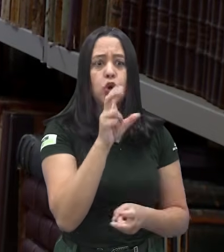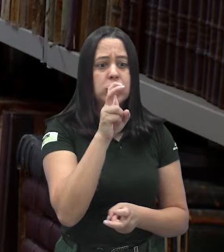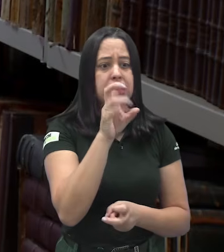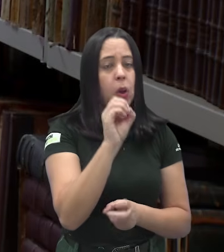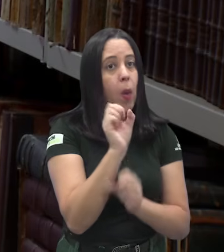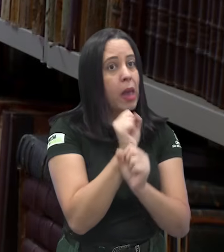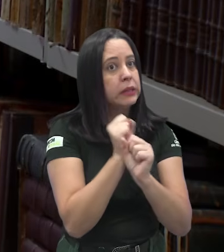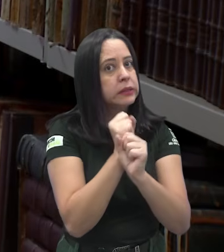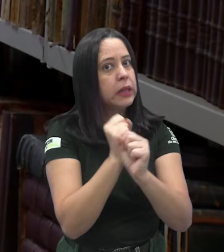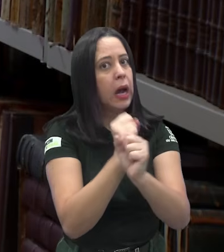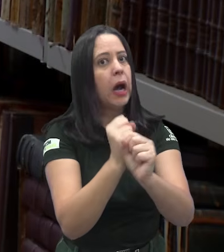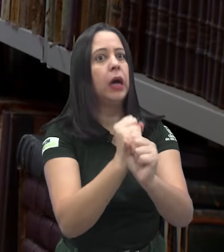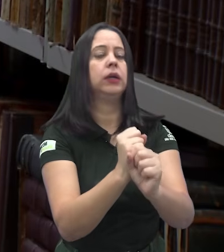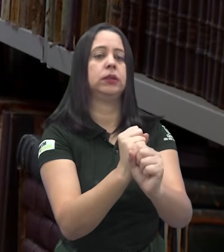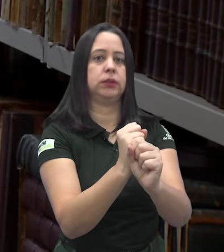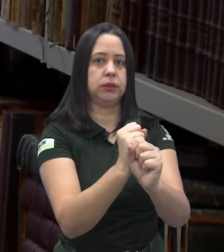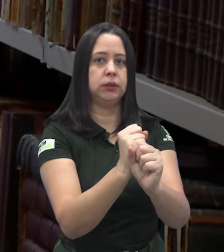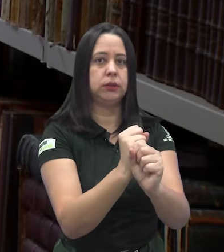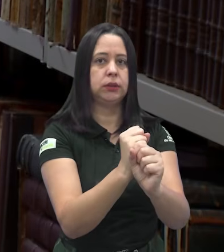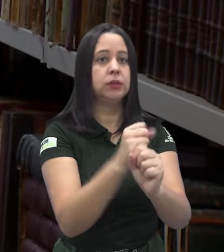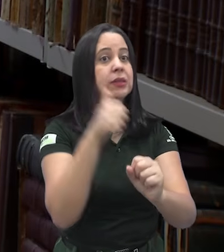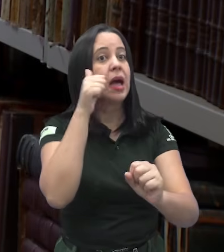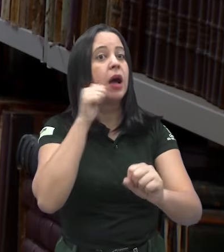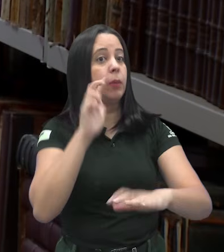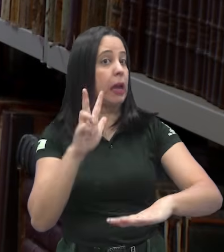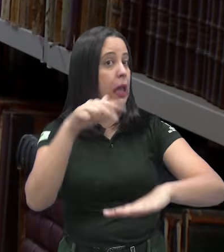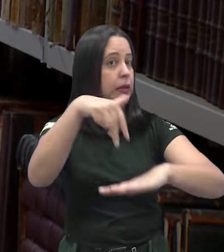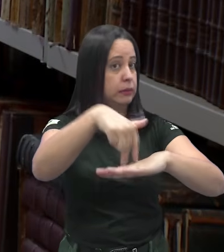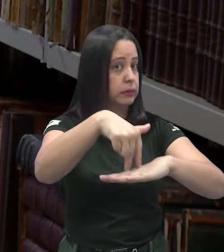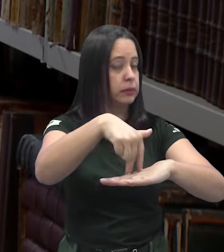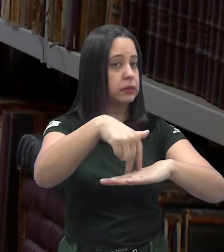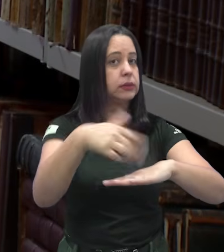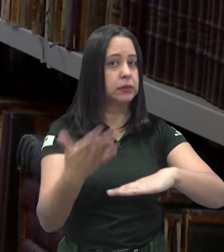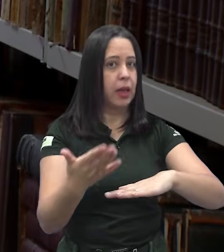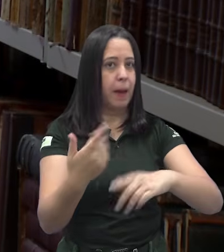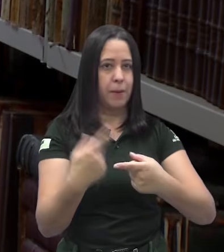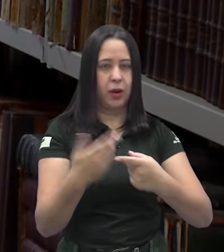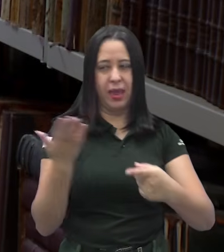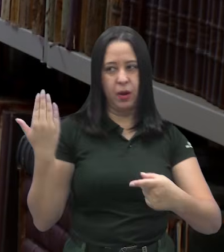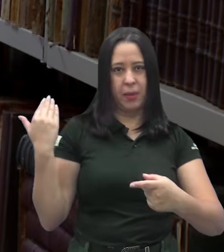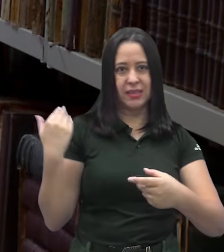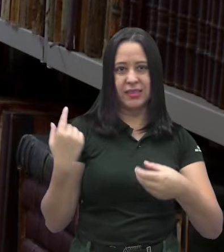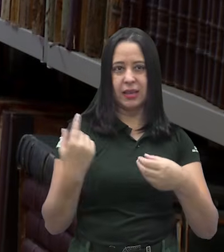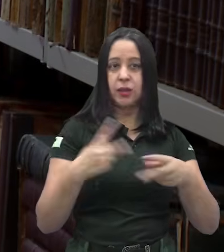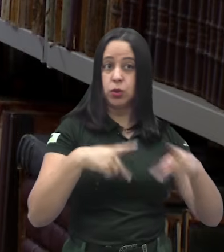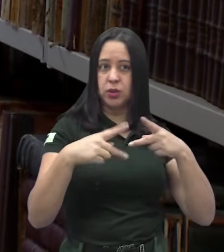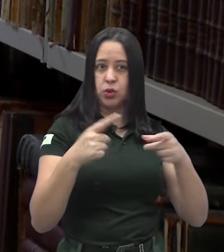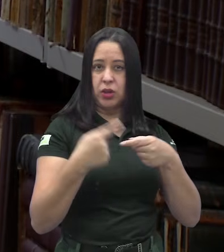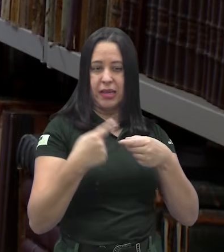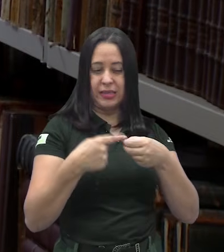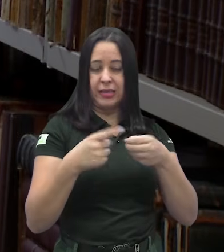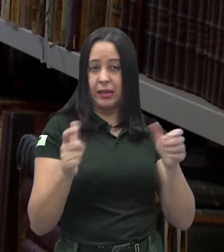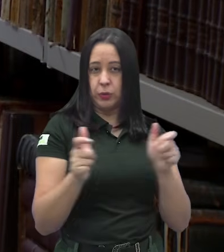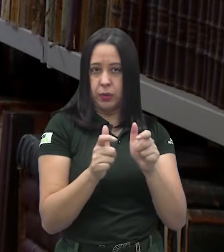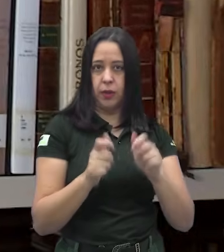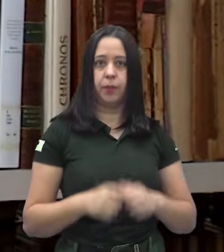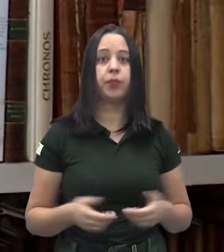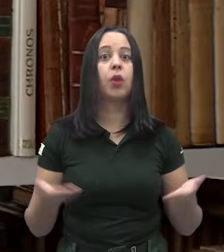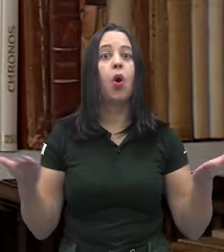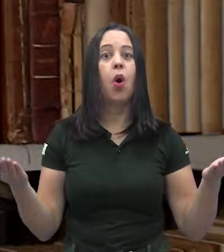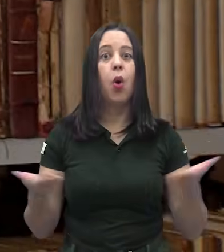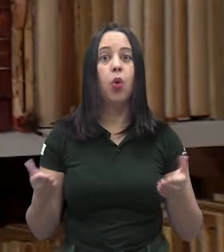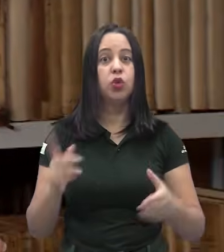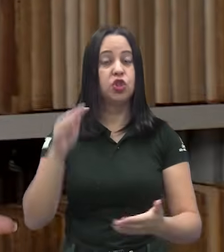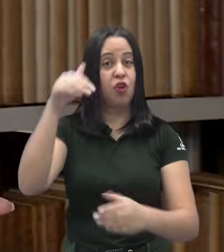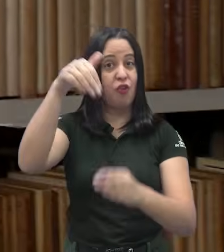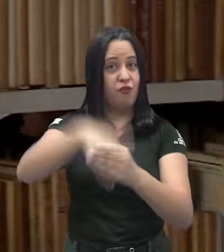de 50 anos, 60 anos para isso acontecer, e em pequenas cidades, né? Vou colocar nesse período, São José dos Campos ainda se via como uma pequena cidade.